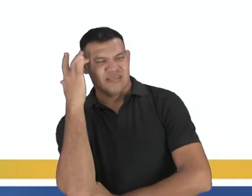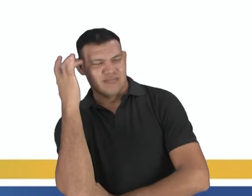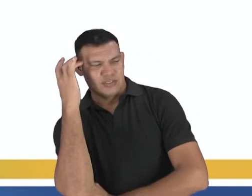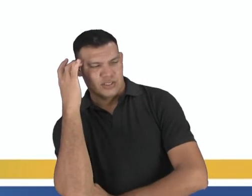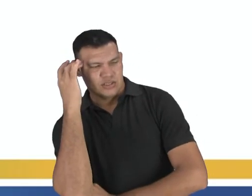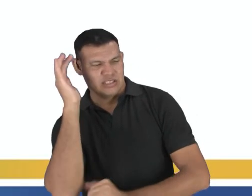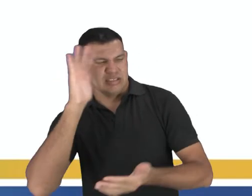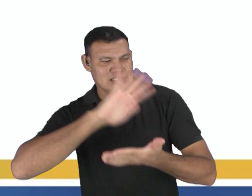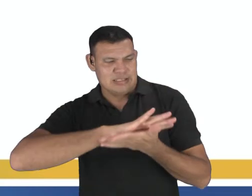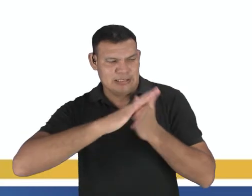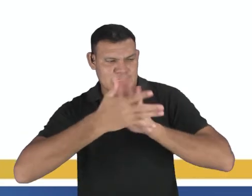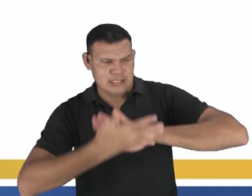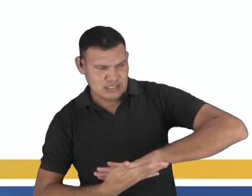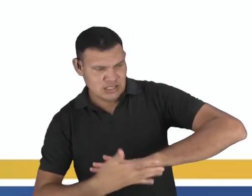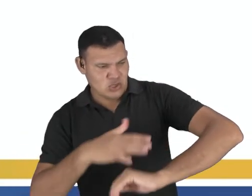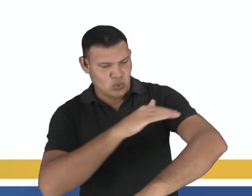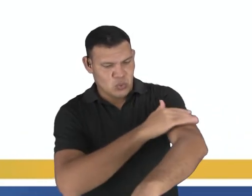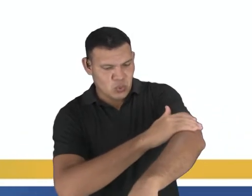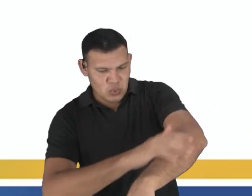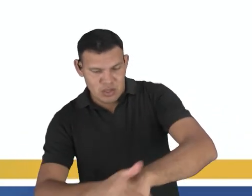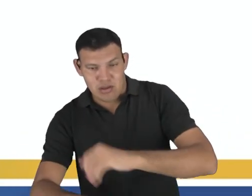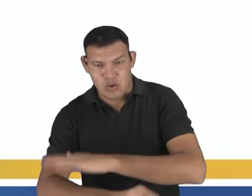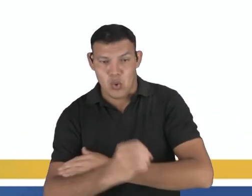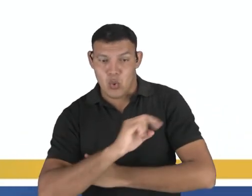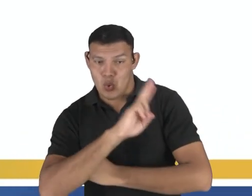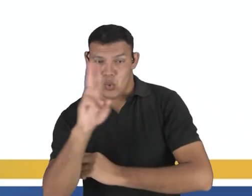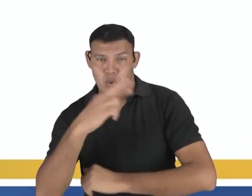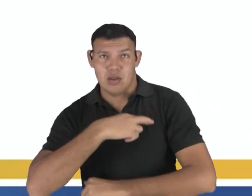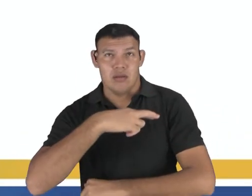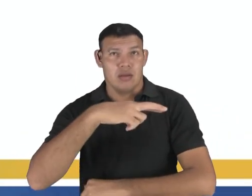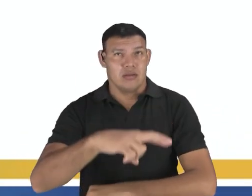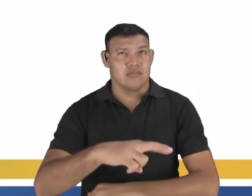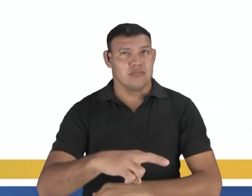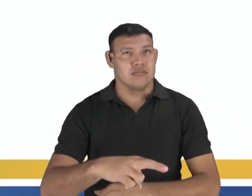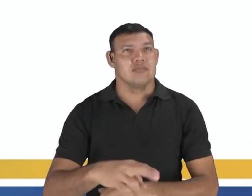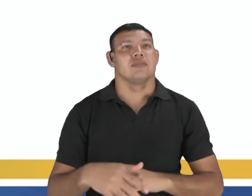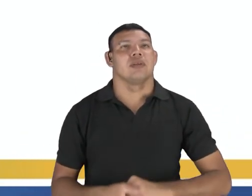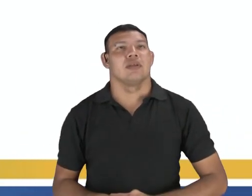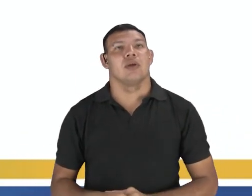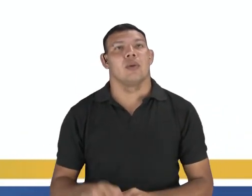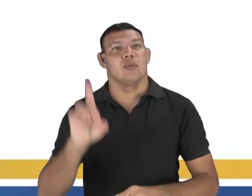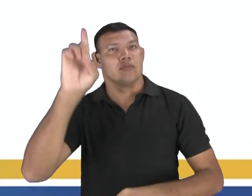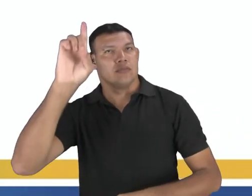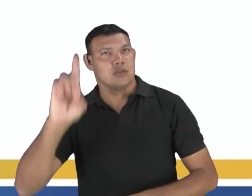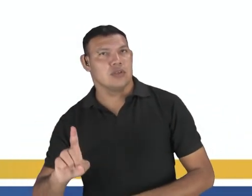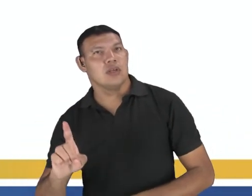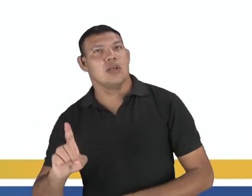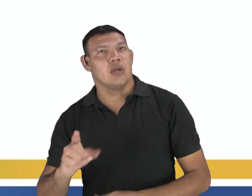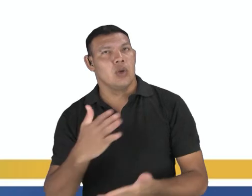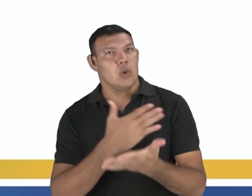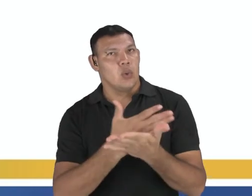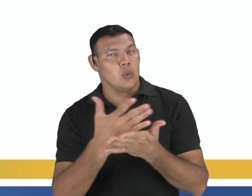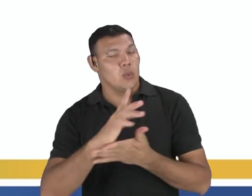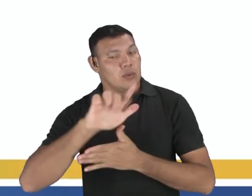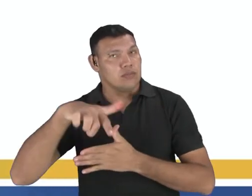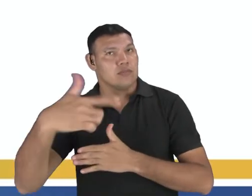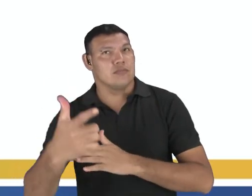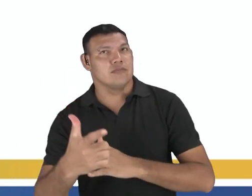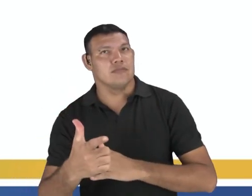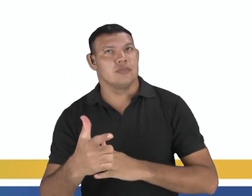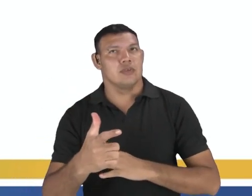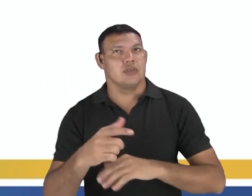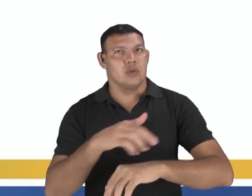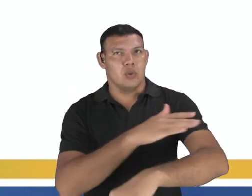Mackenzie. Acho que não pode haver discriminação racial e religiosa, de espécie alguma. O direito de um termina